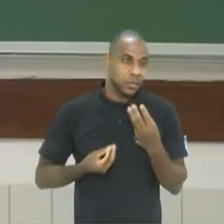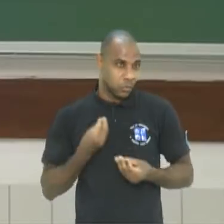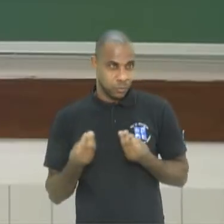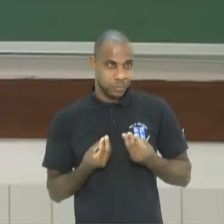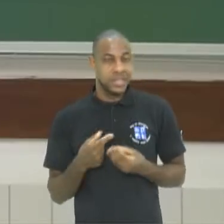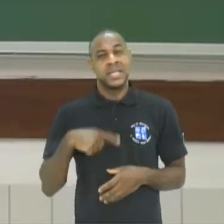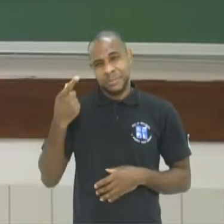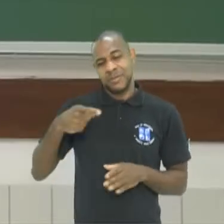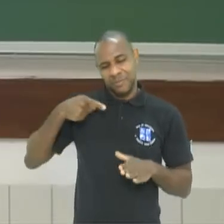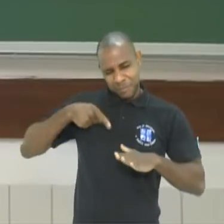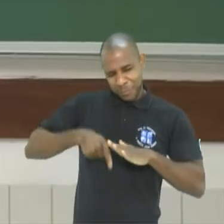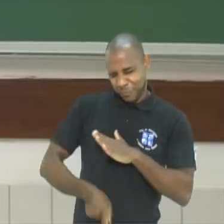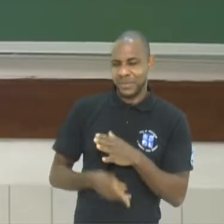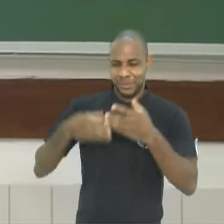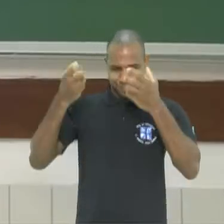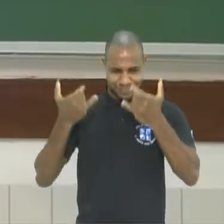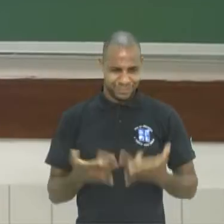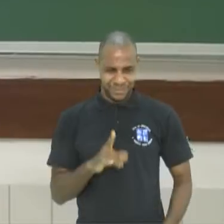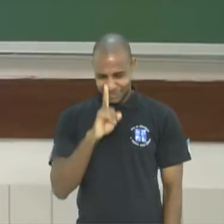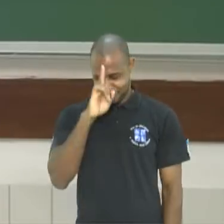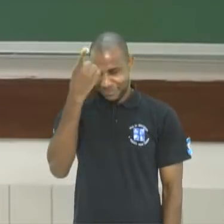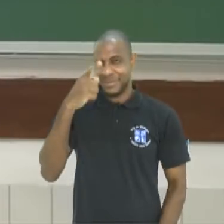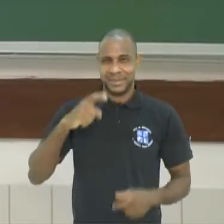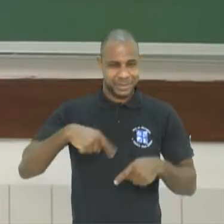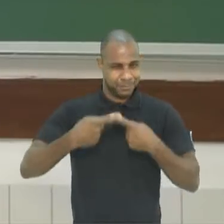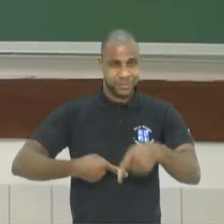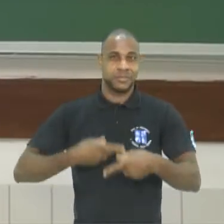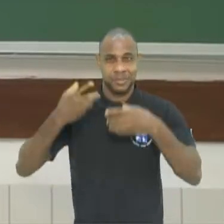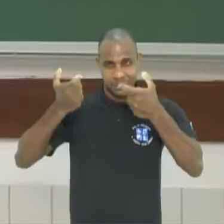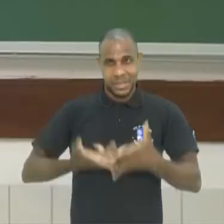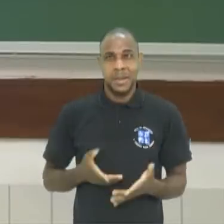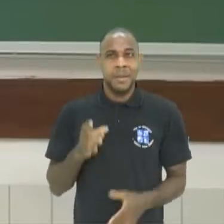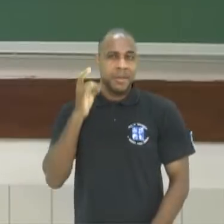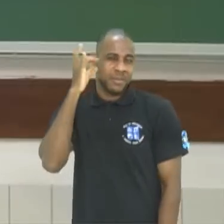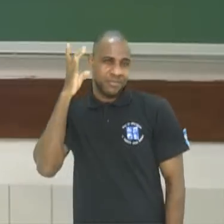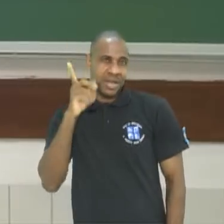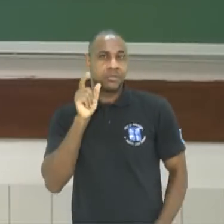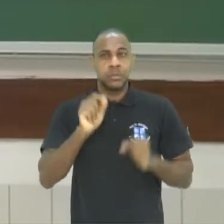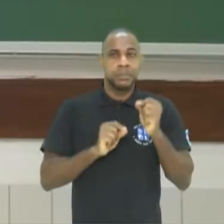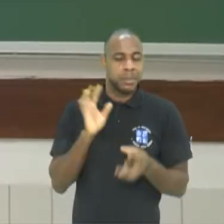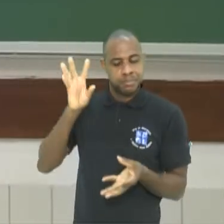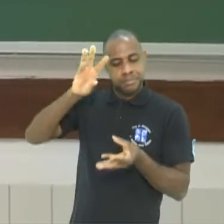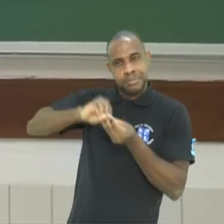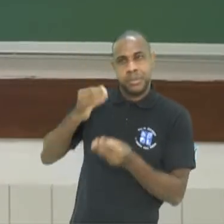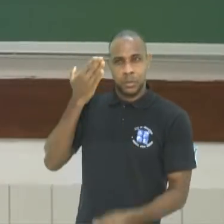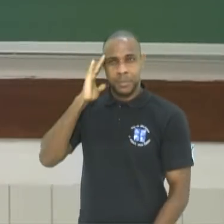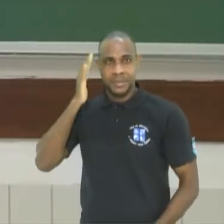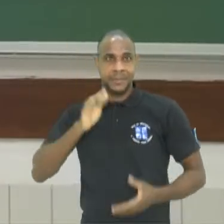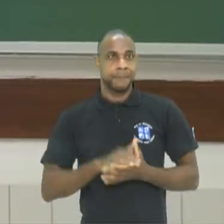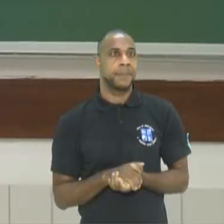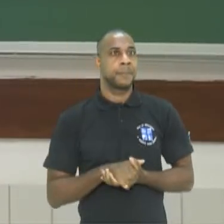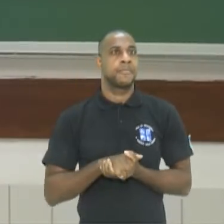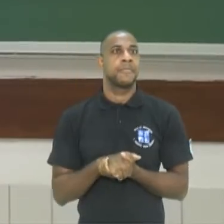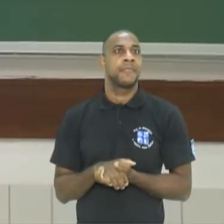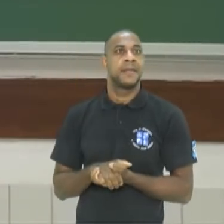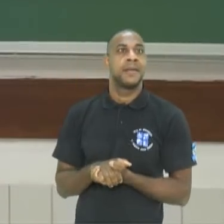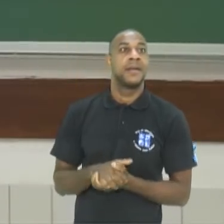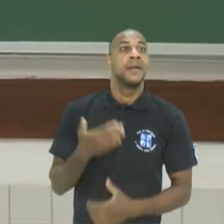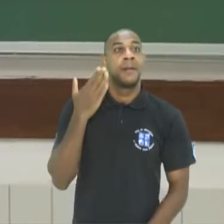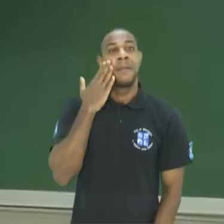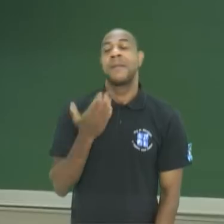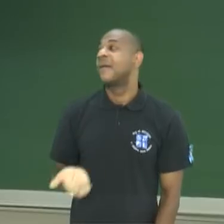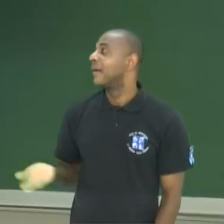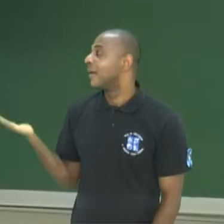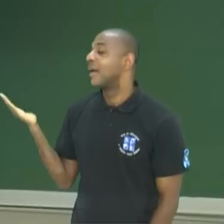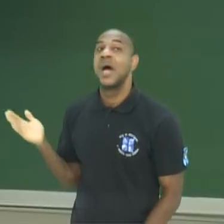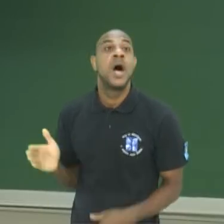mais aprofundado nessa ideia de proposta de intervenção para ficar mais fácil para vocês compreenderem. E agora,